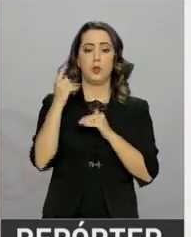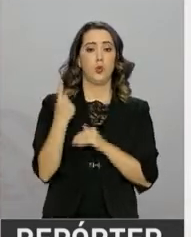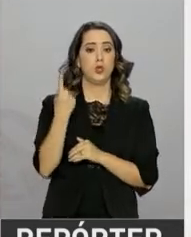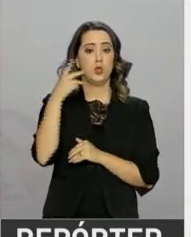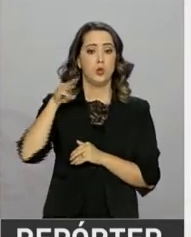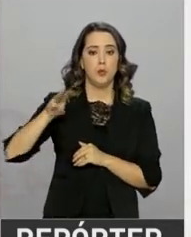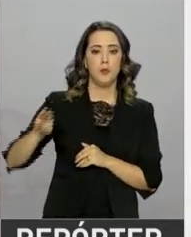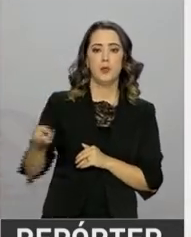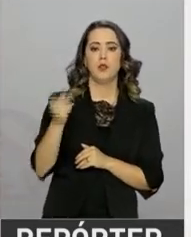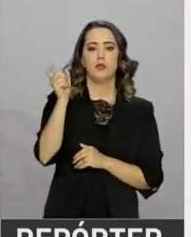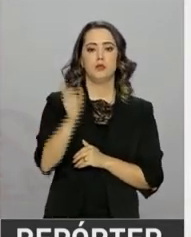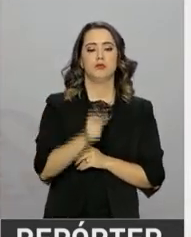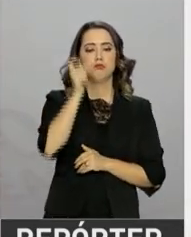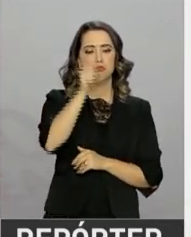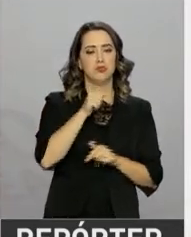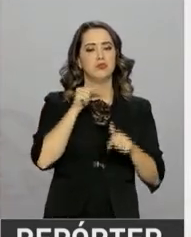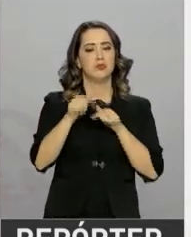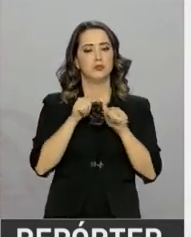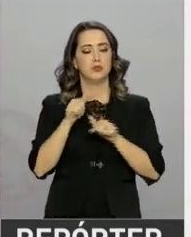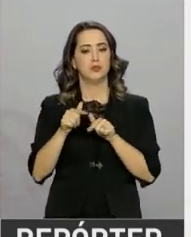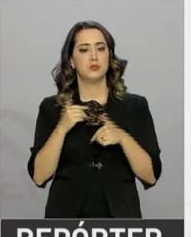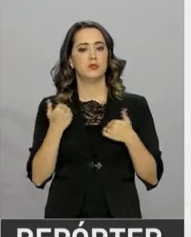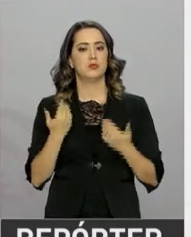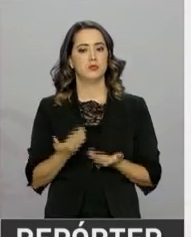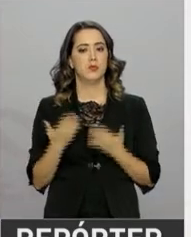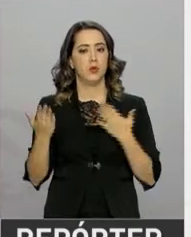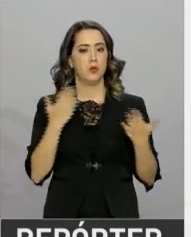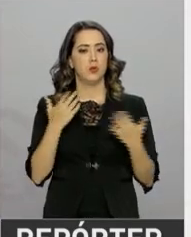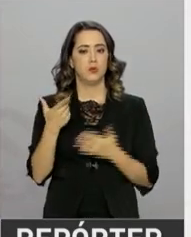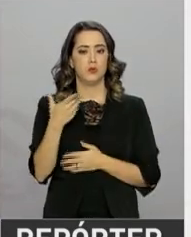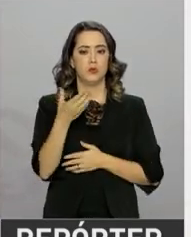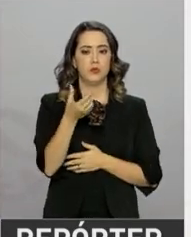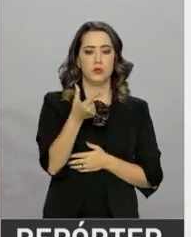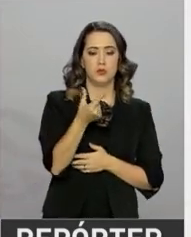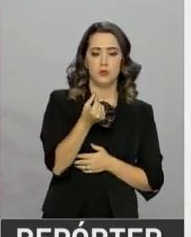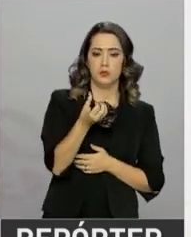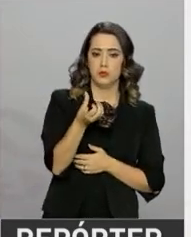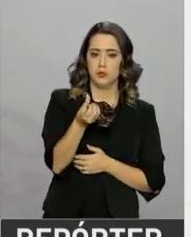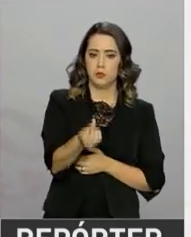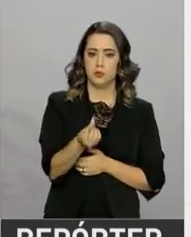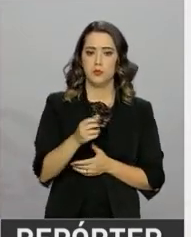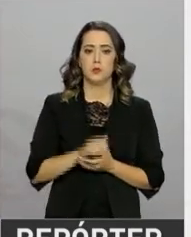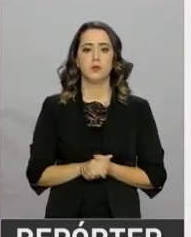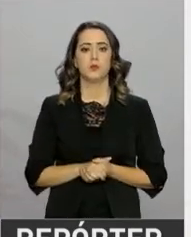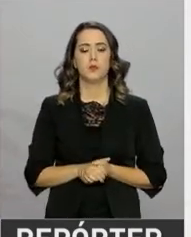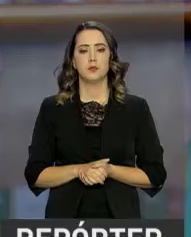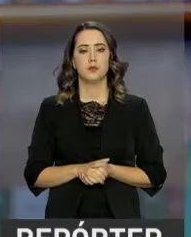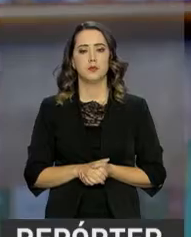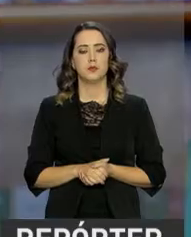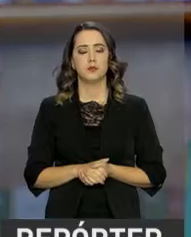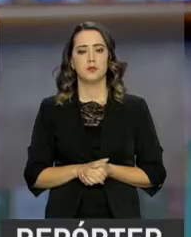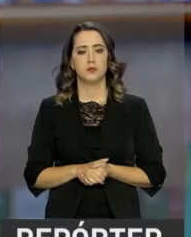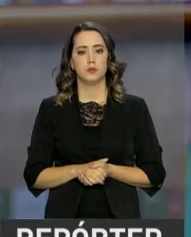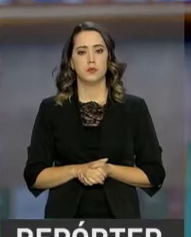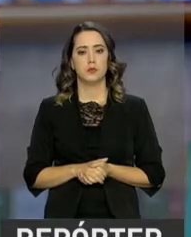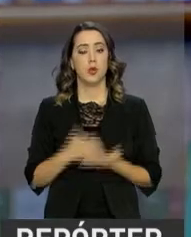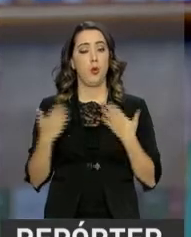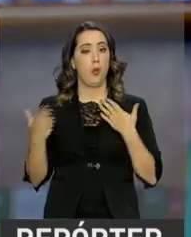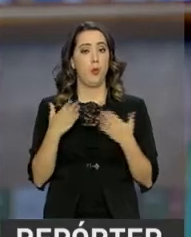1 milhão e 842 mil pessoas em comparação com o mesmo período de 2016. Desde o